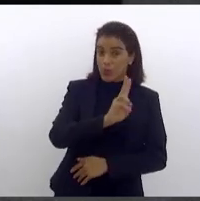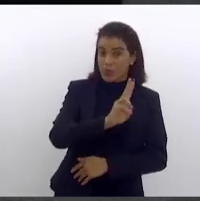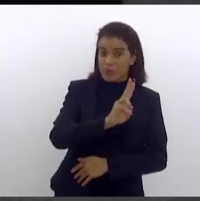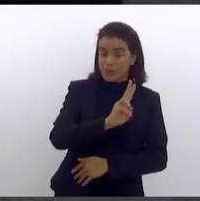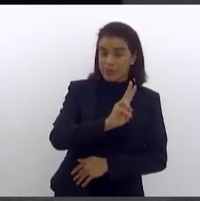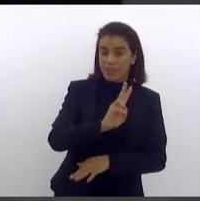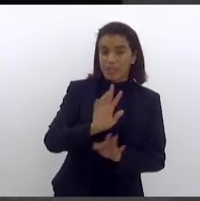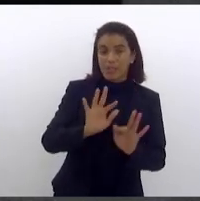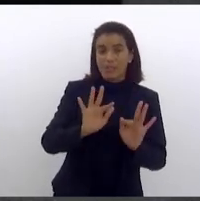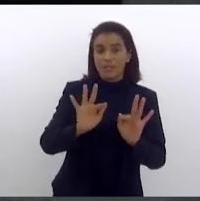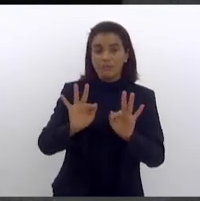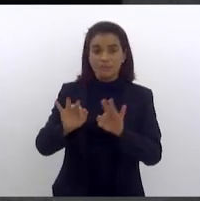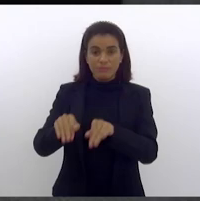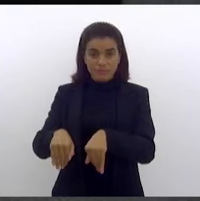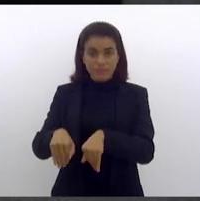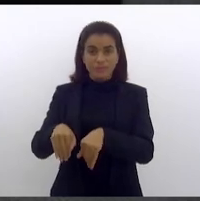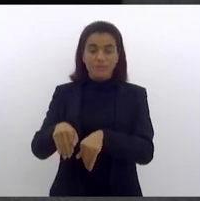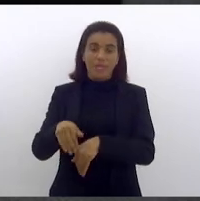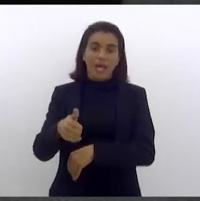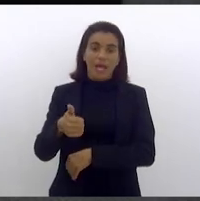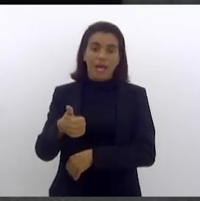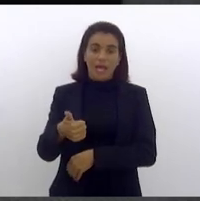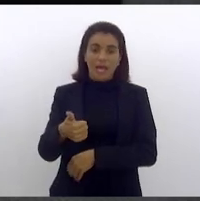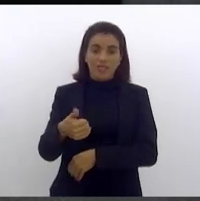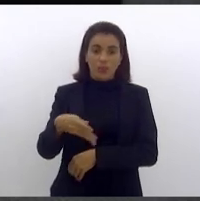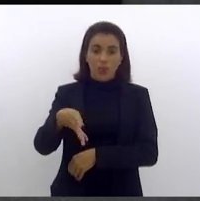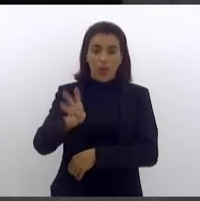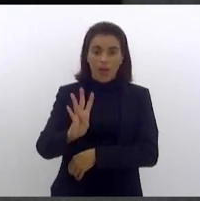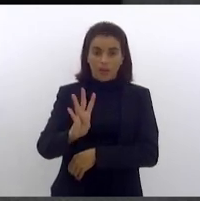horas foi encerrada às